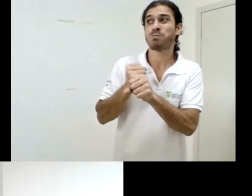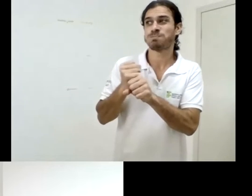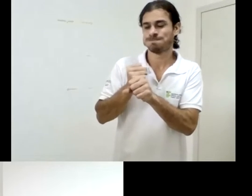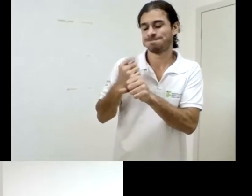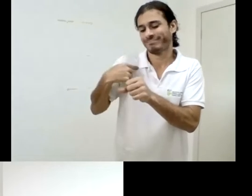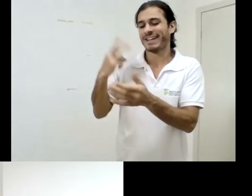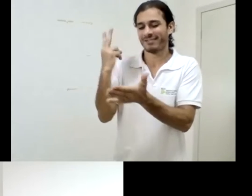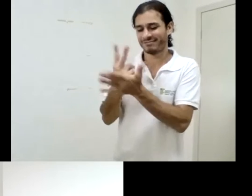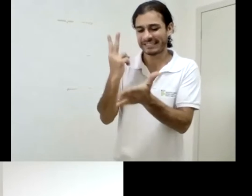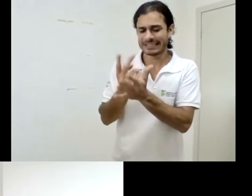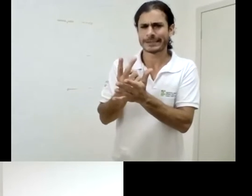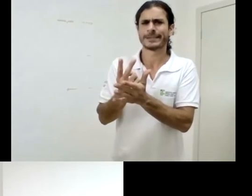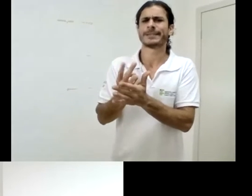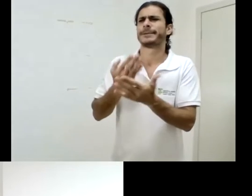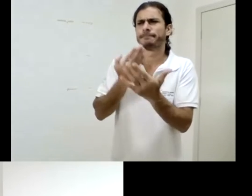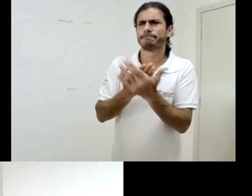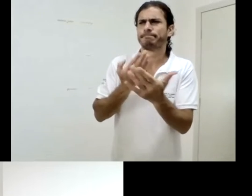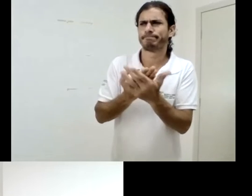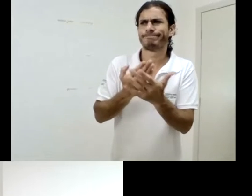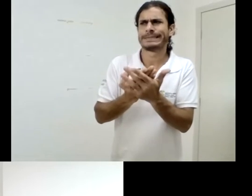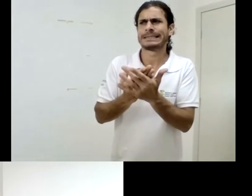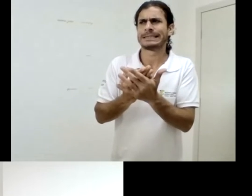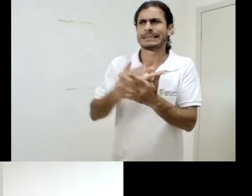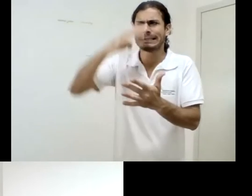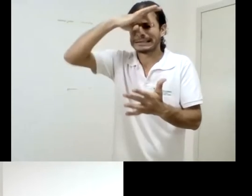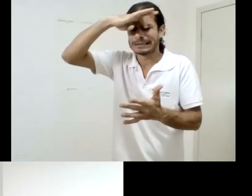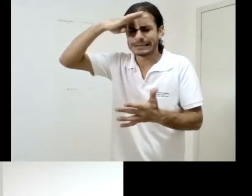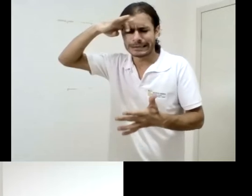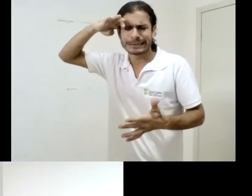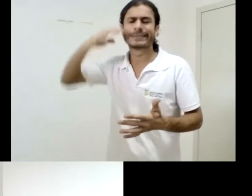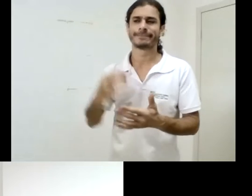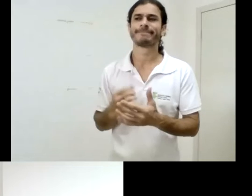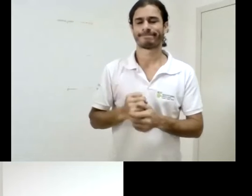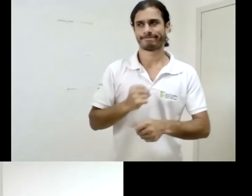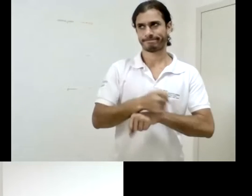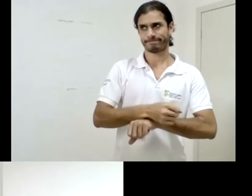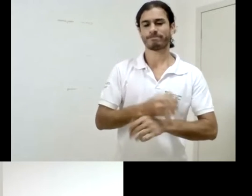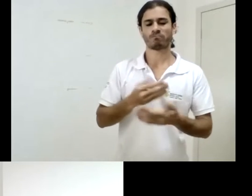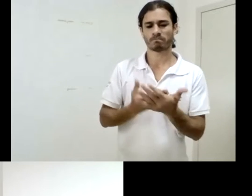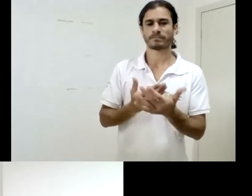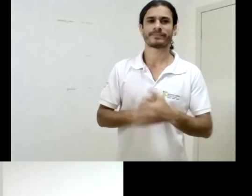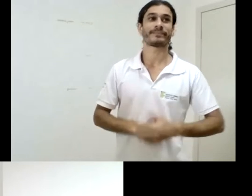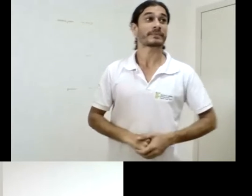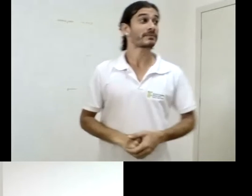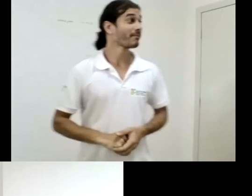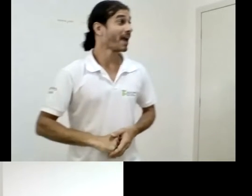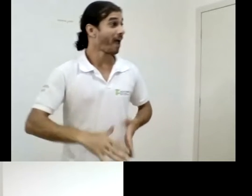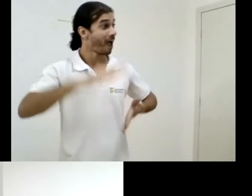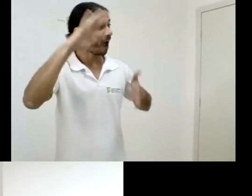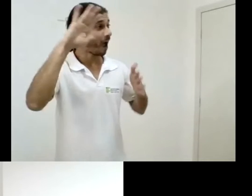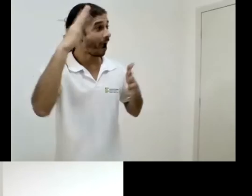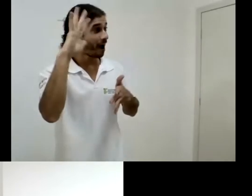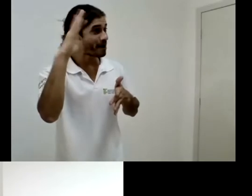exige mais de mim no momento agora, né? Muito bem. Verdade. Parabéns, né? Toda essa trajetória, Toda essa